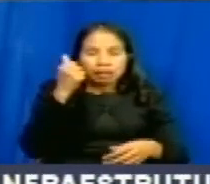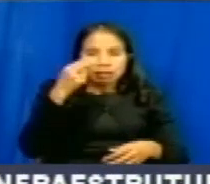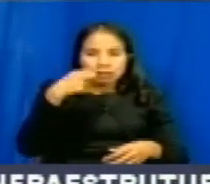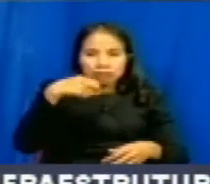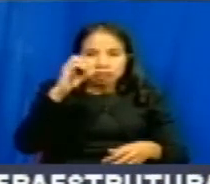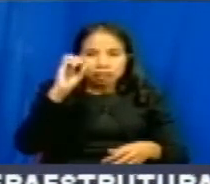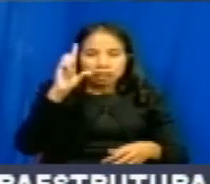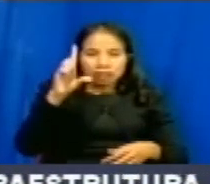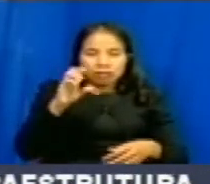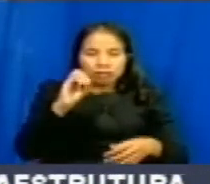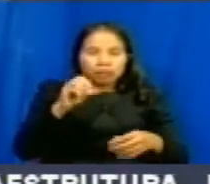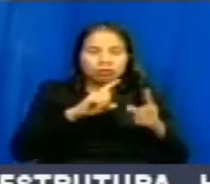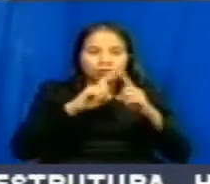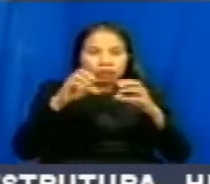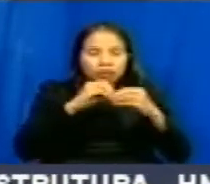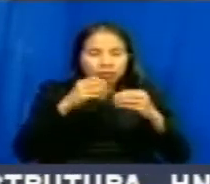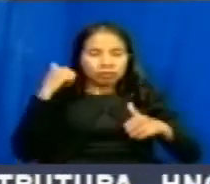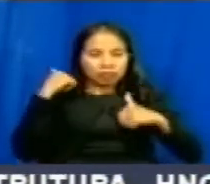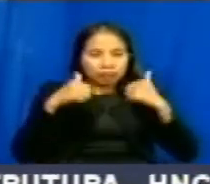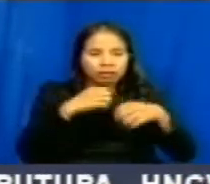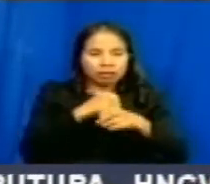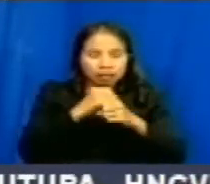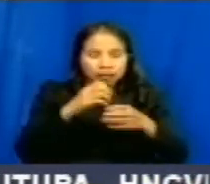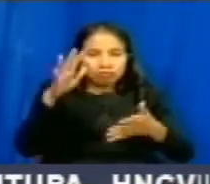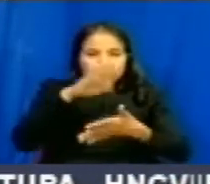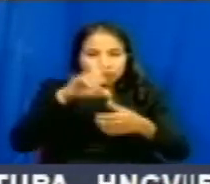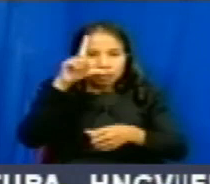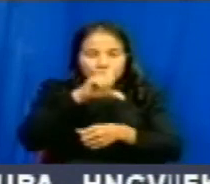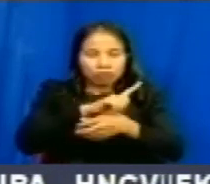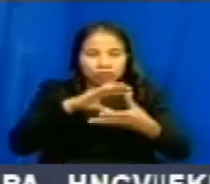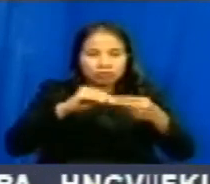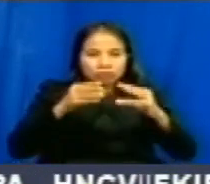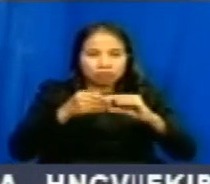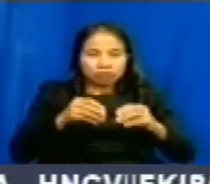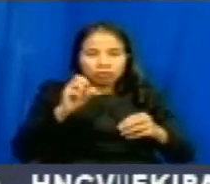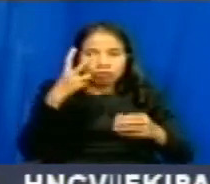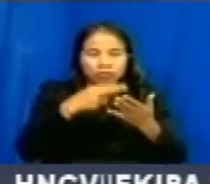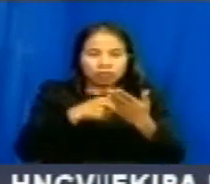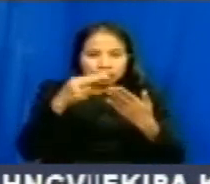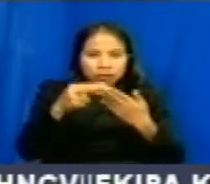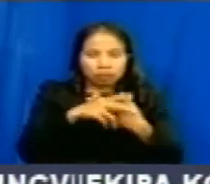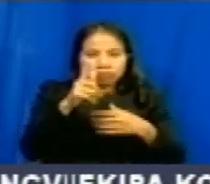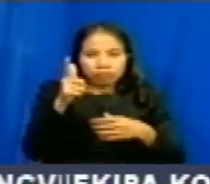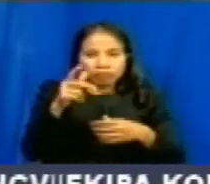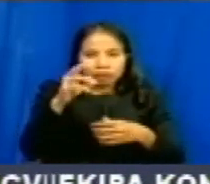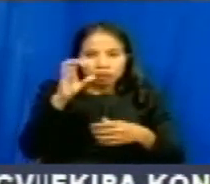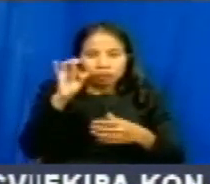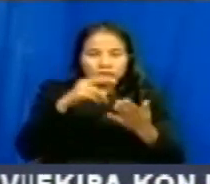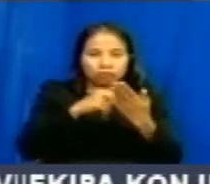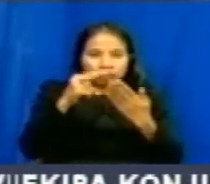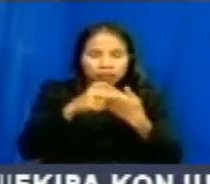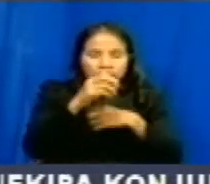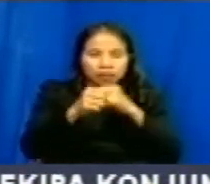onde qualia com a atividade de se realiza e a comemoração loron histórico, 12 de novembro, no 28 de novembro,